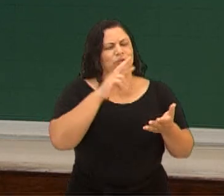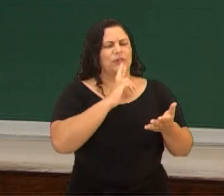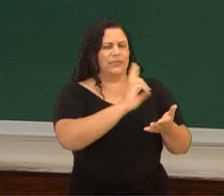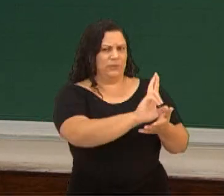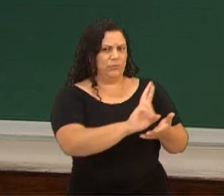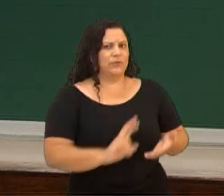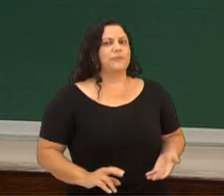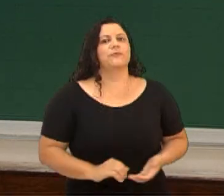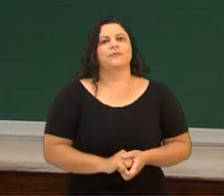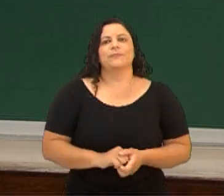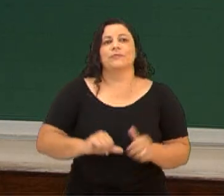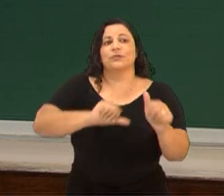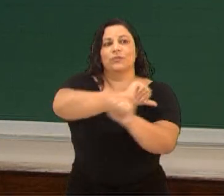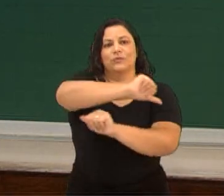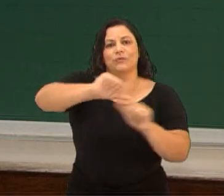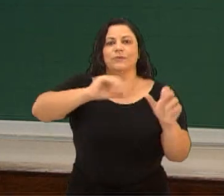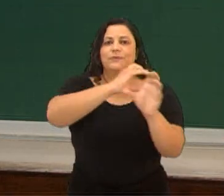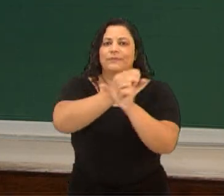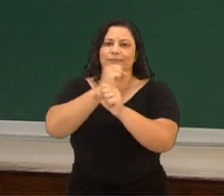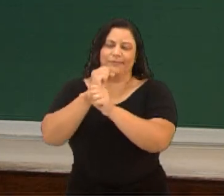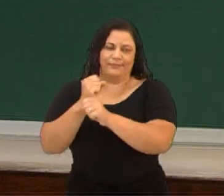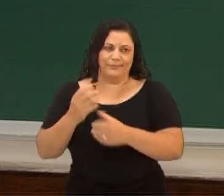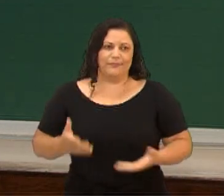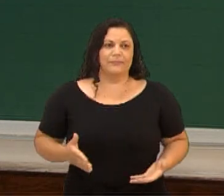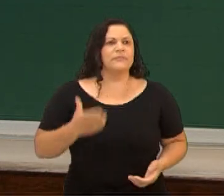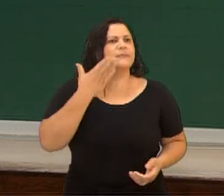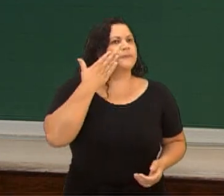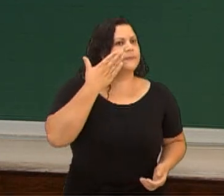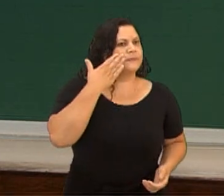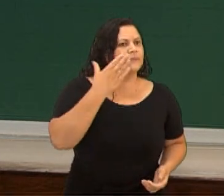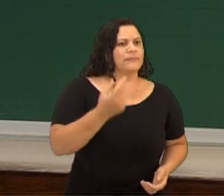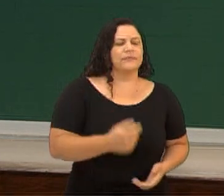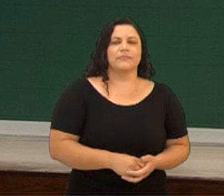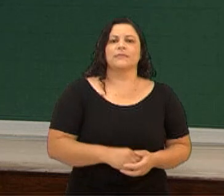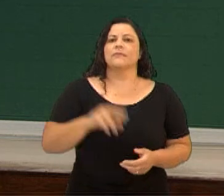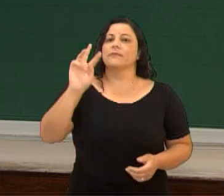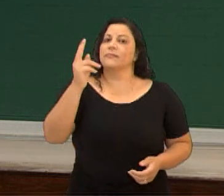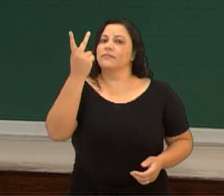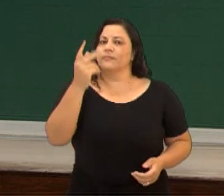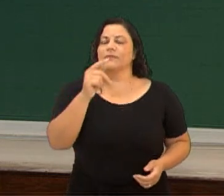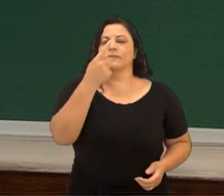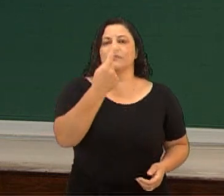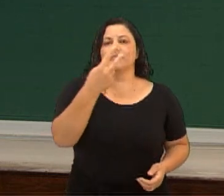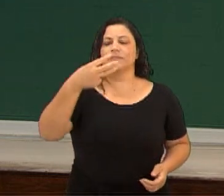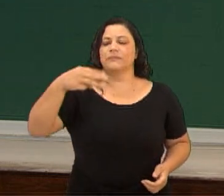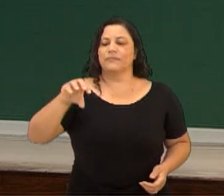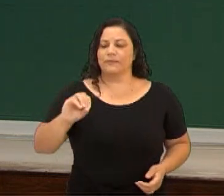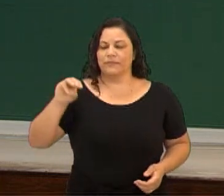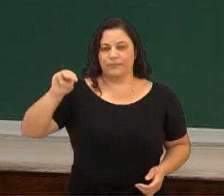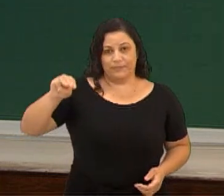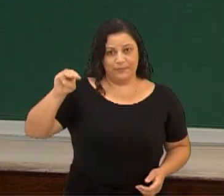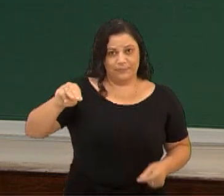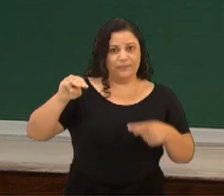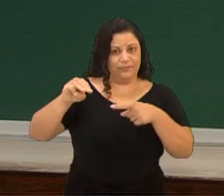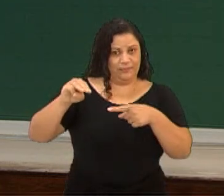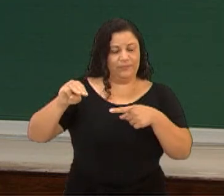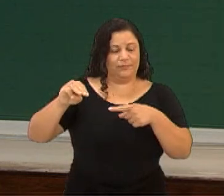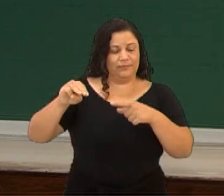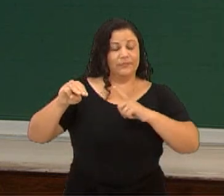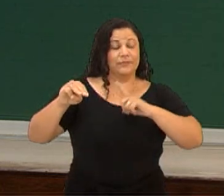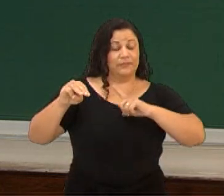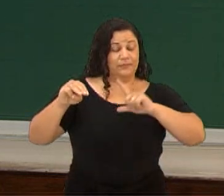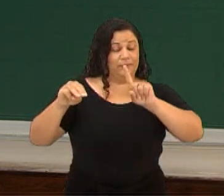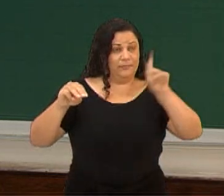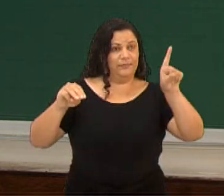e calcular, certinho? Então, nós sabemos que a nossa altura é 130 metros, porque foi o que o exercício deu pra